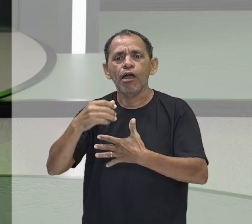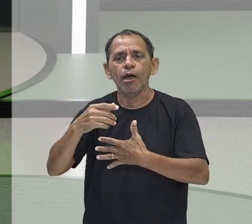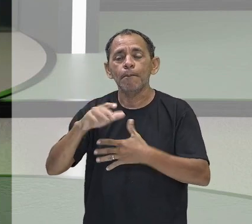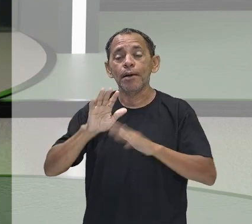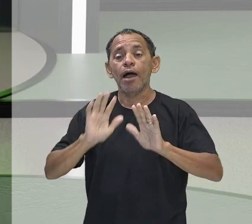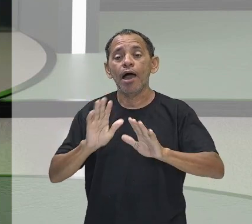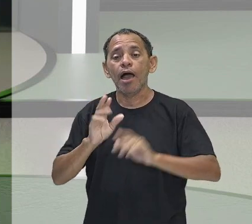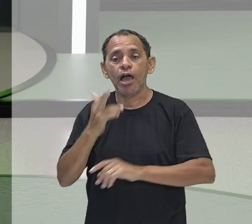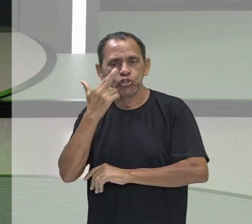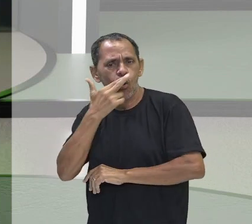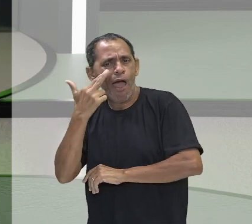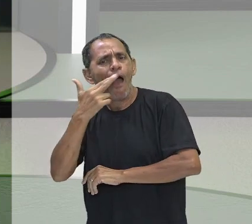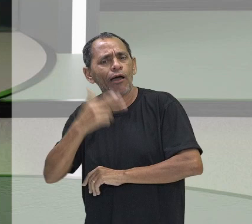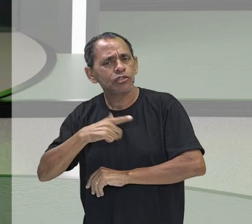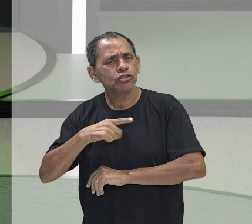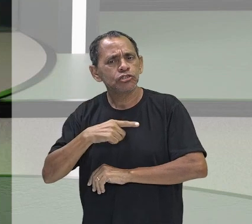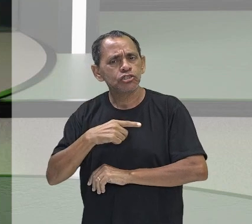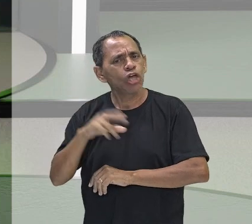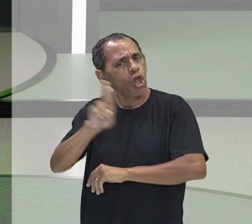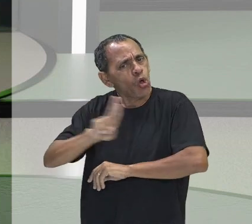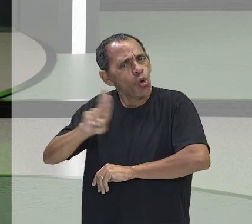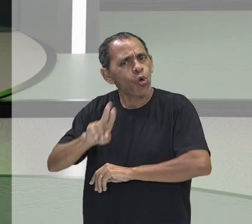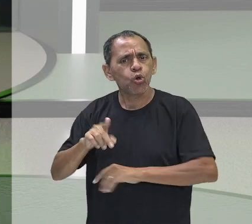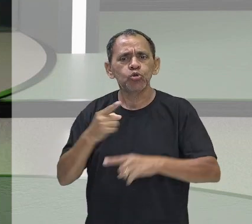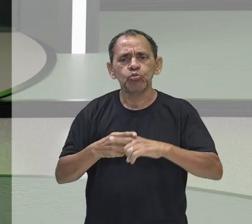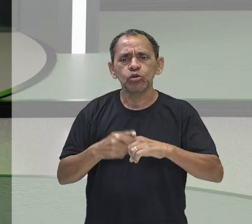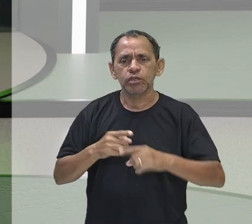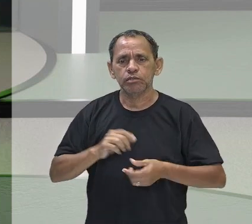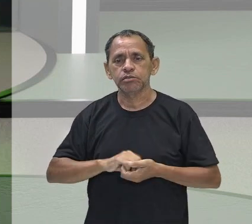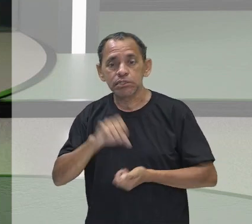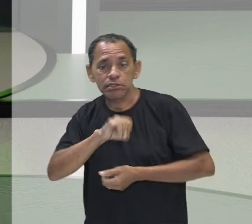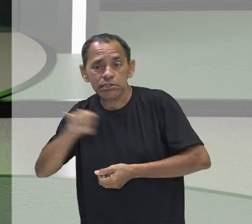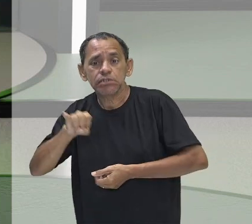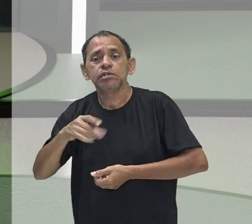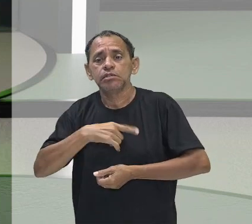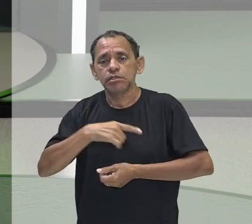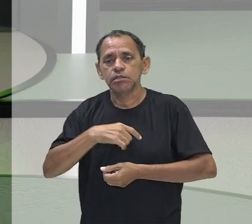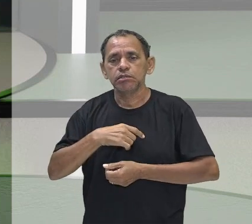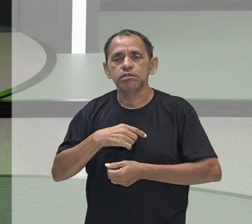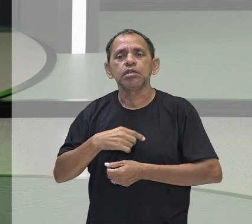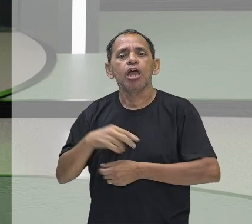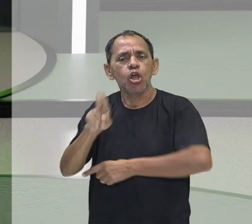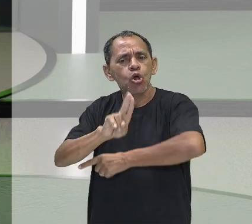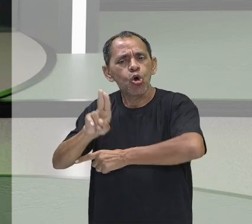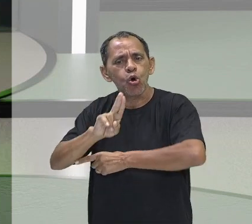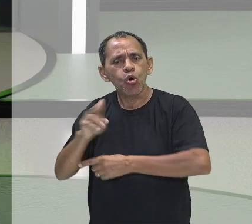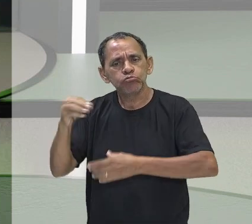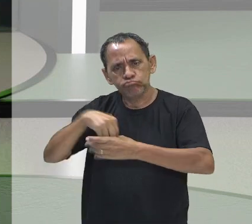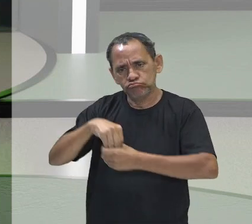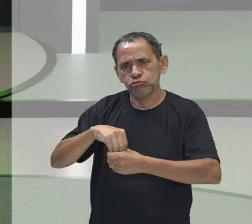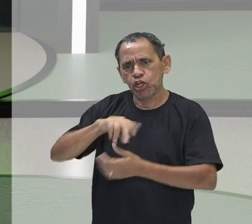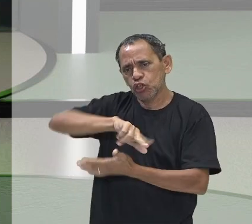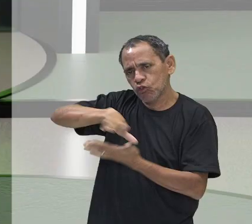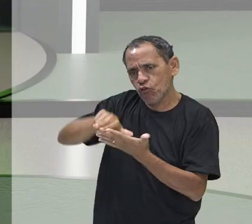uma aplicação. Ele tá dentro do exemplo das aplicações desses organismos aí. utilizando as células-tronco.